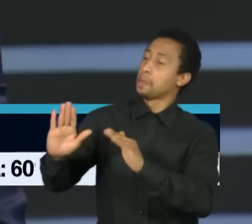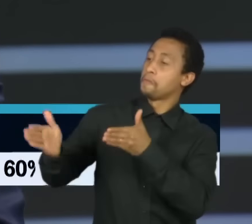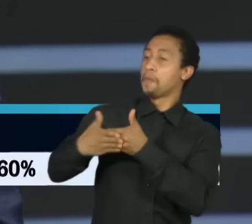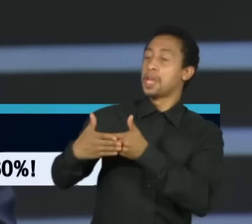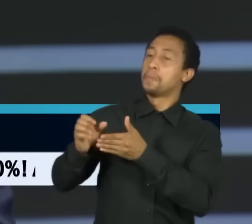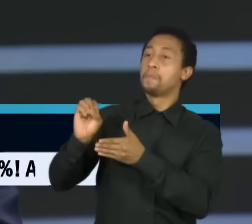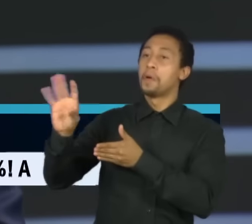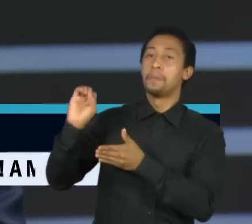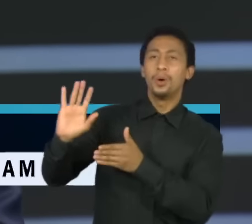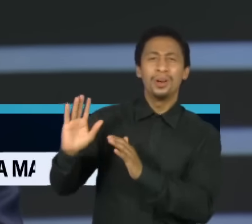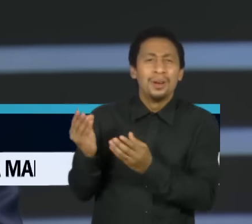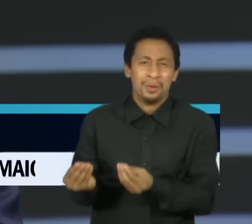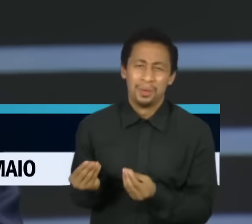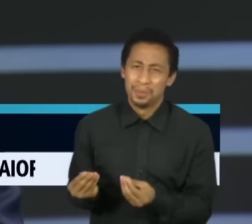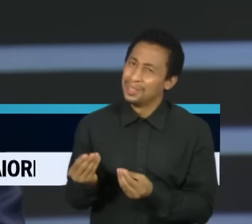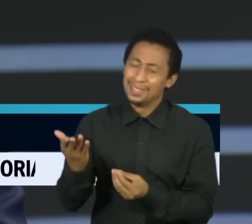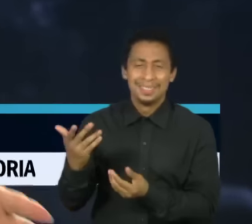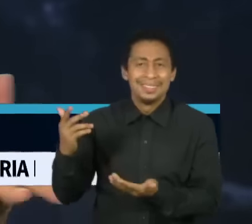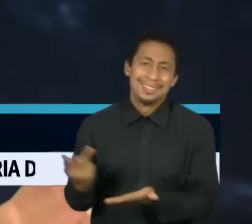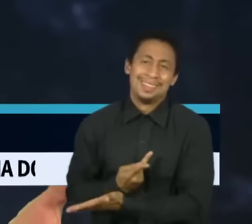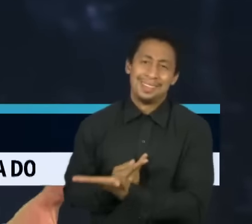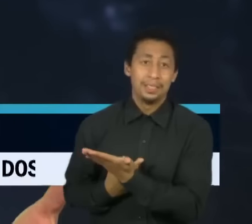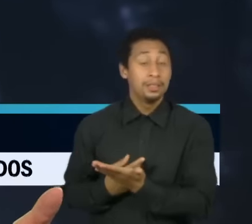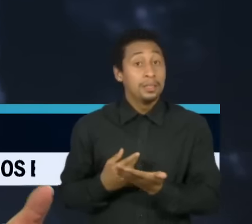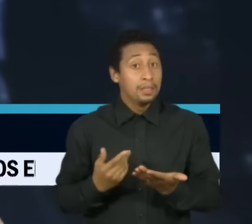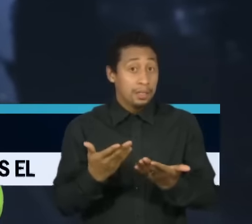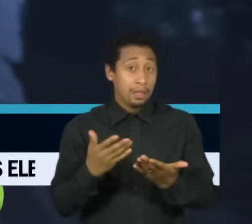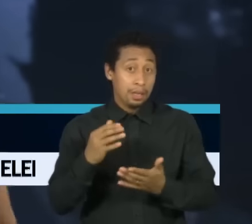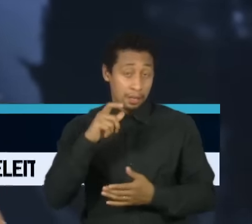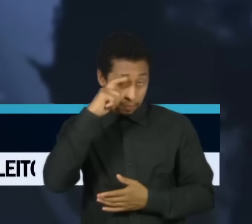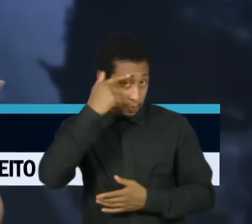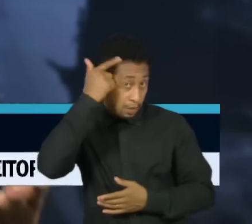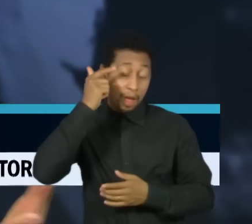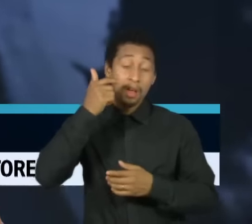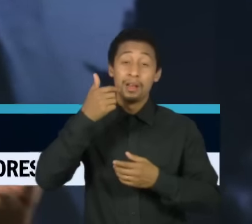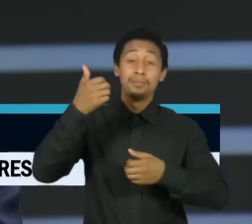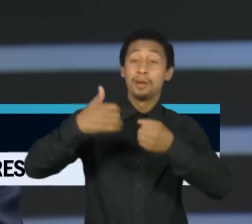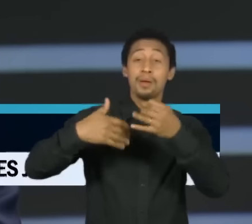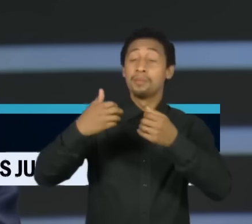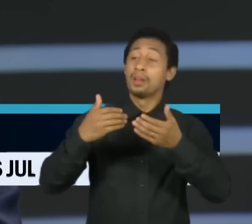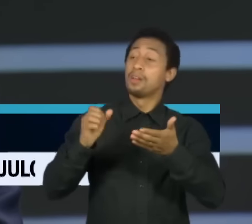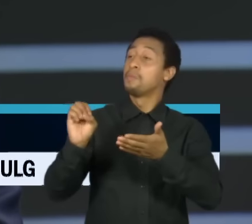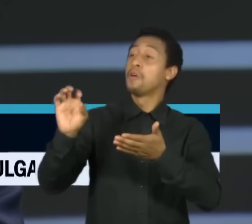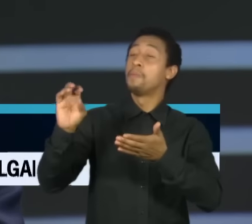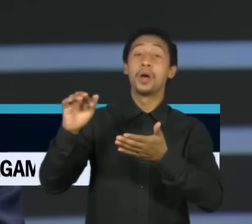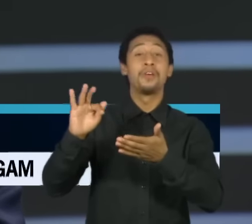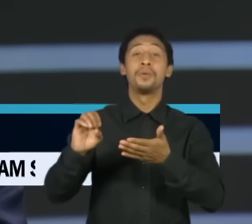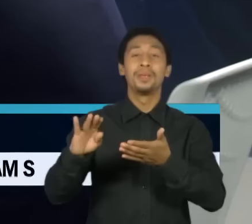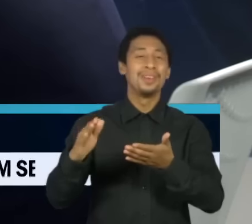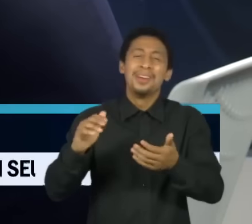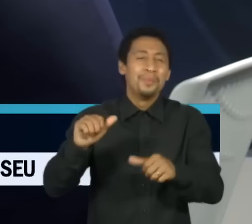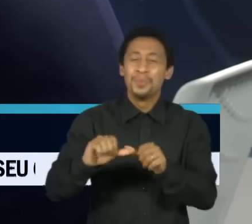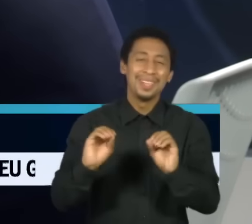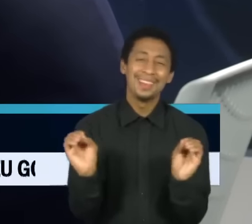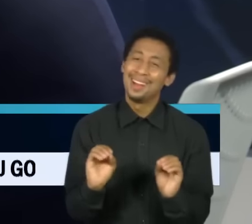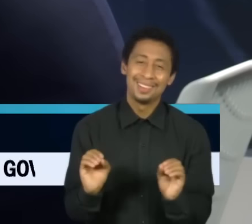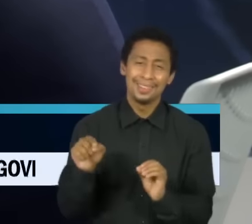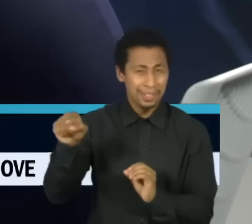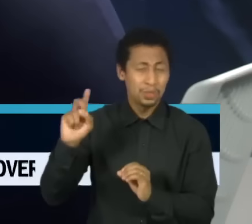muito menos do ministro Paulo Guedes. E não muda nada, na prática o FMI vai continuar fazendo estimativa de crescimento, claro, da economia brasileira.